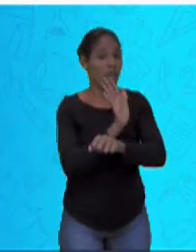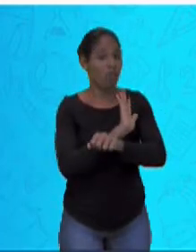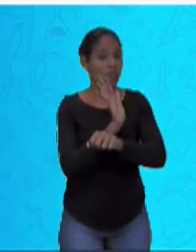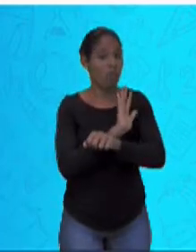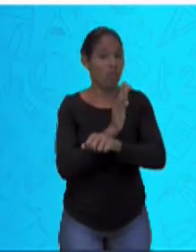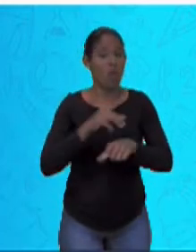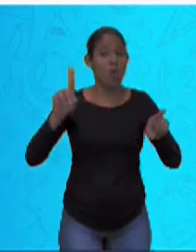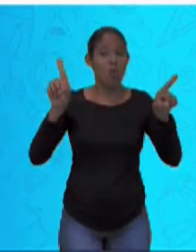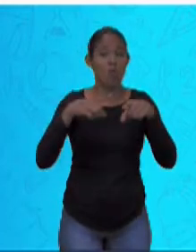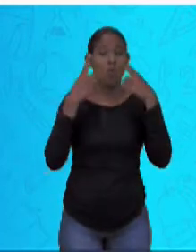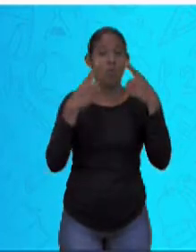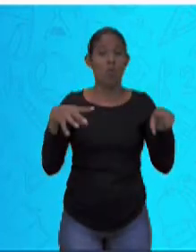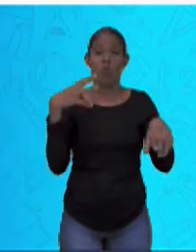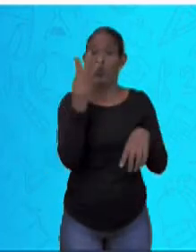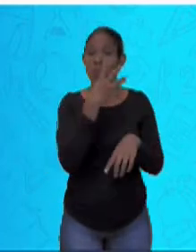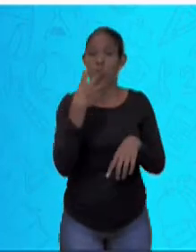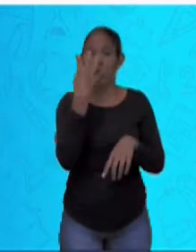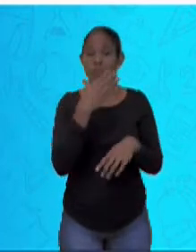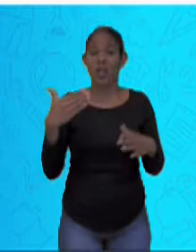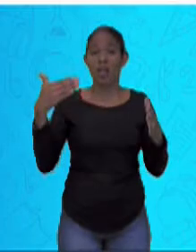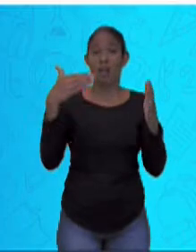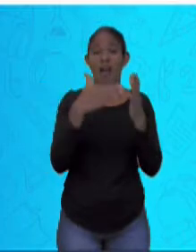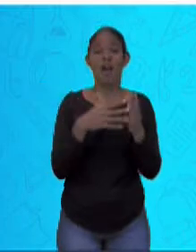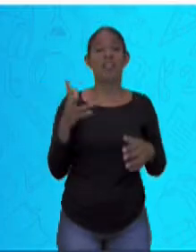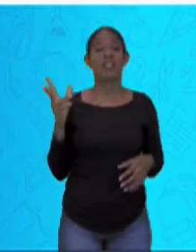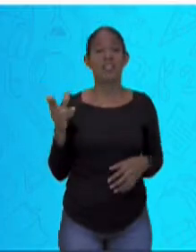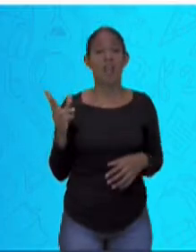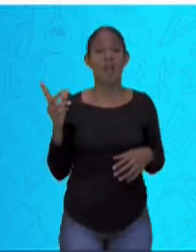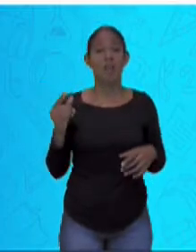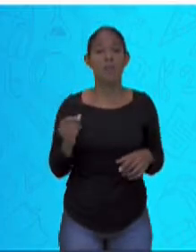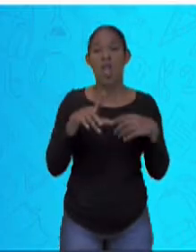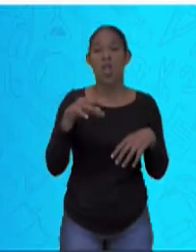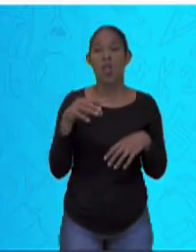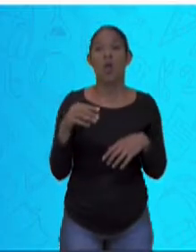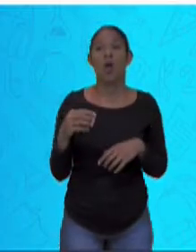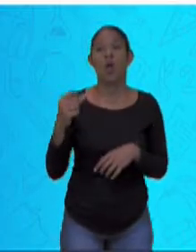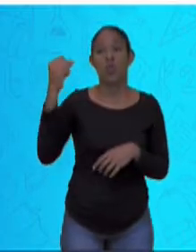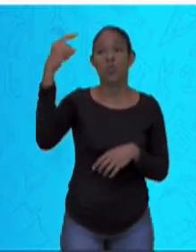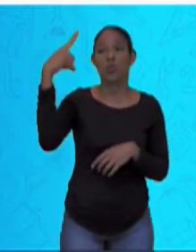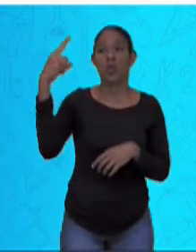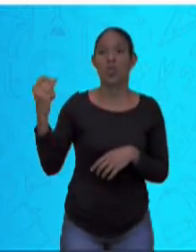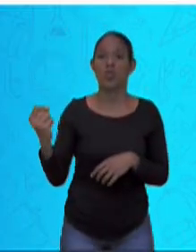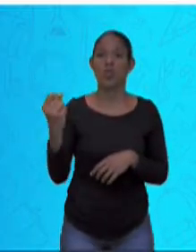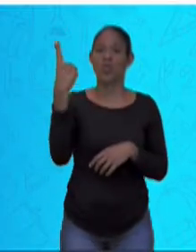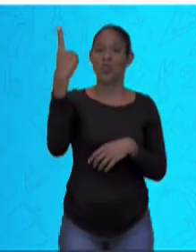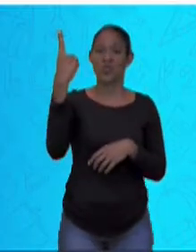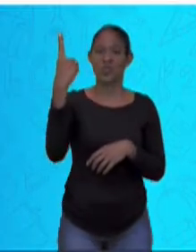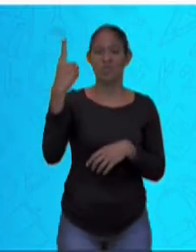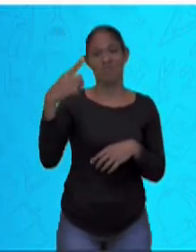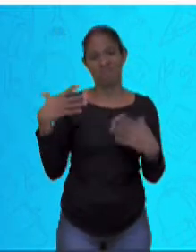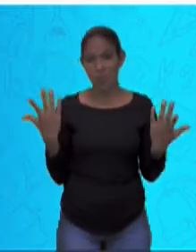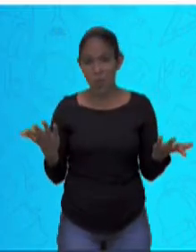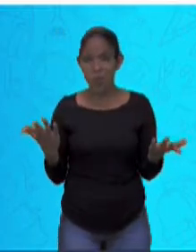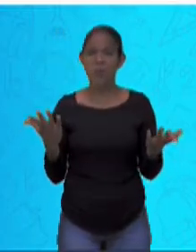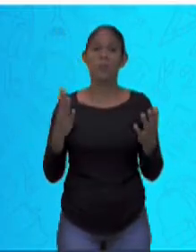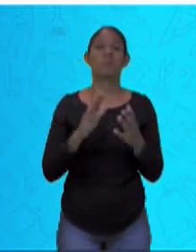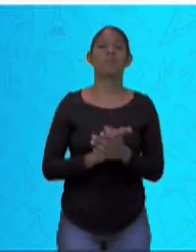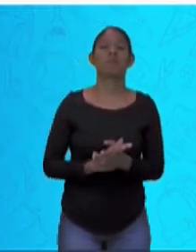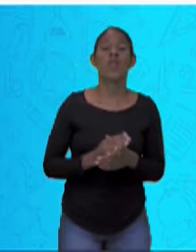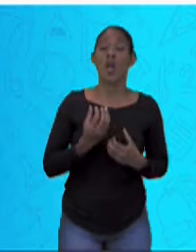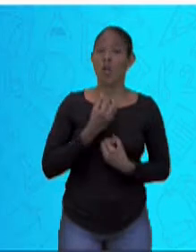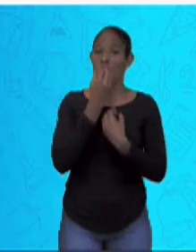uma música e até mesmo uma bela paisagem. Portanto, a poesia é